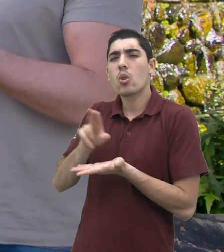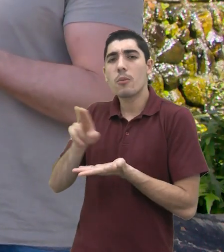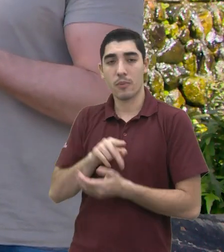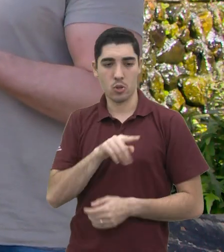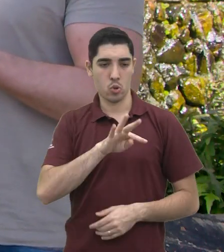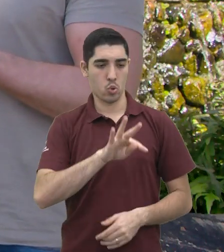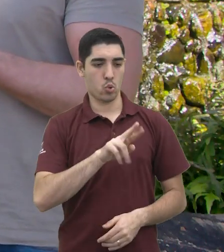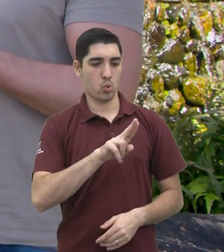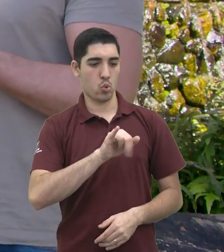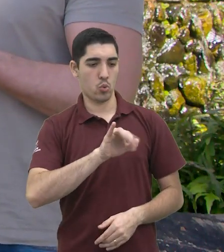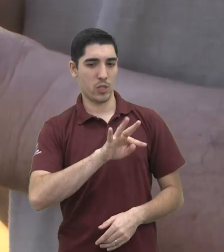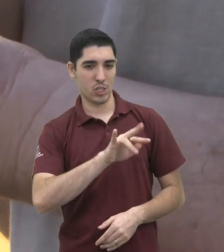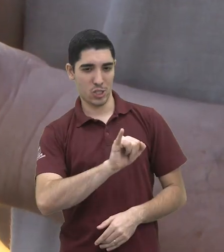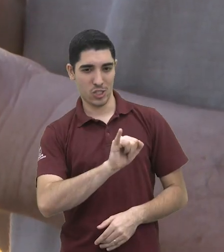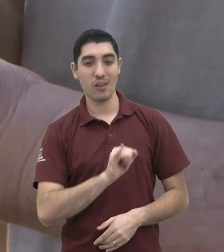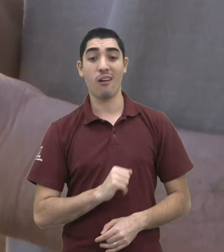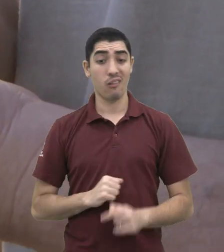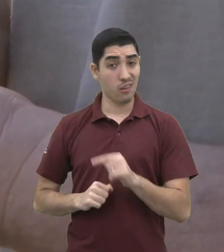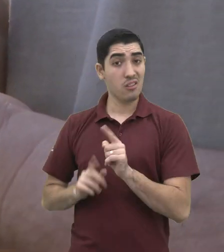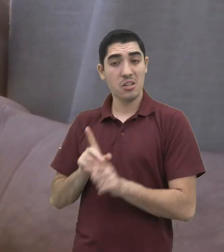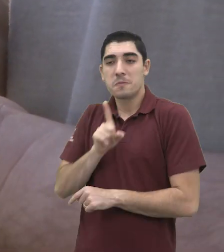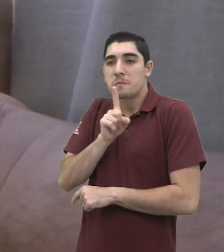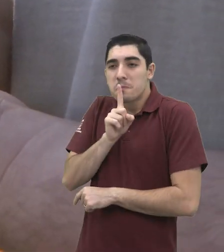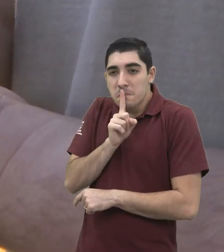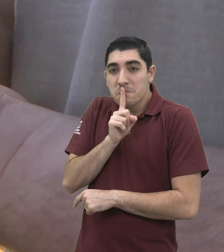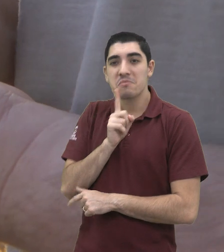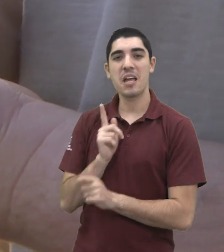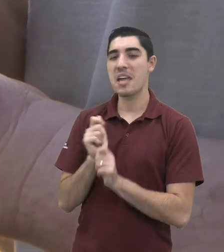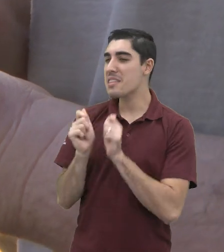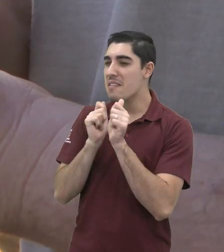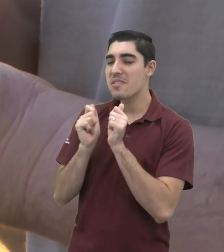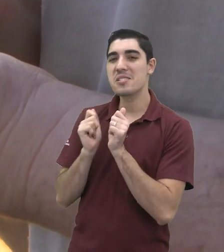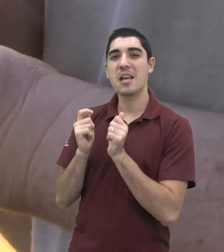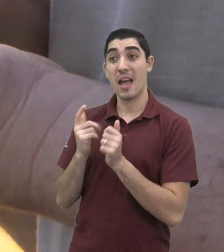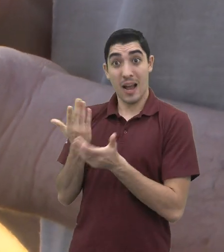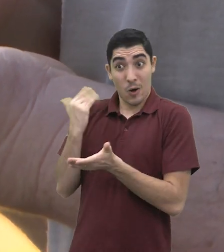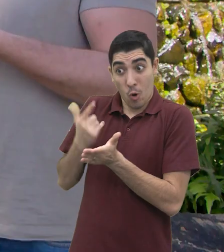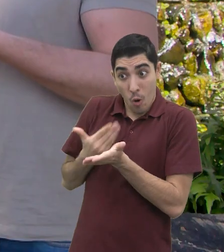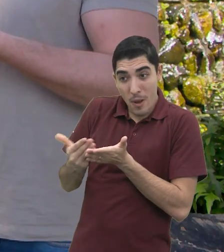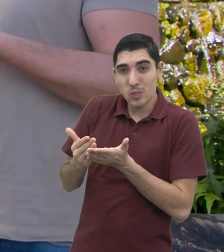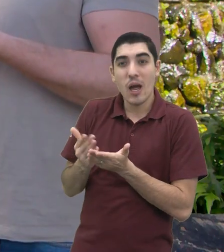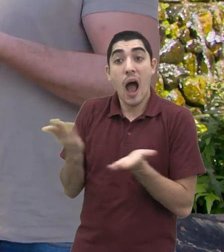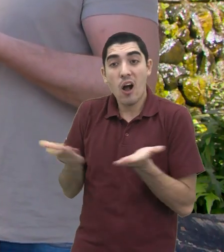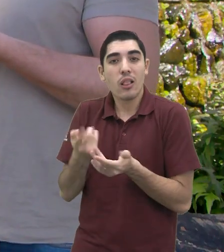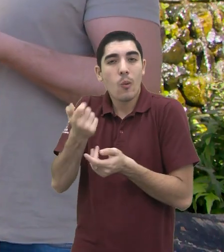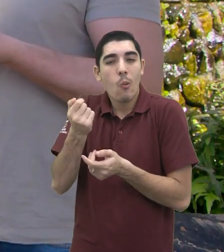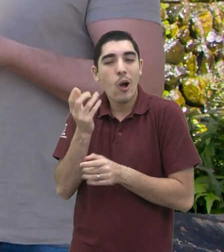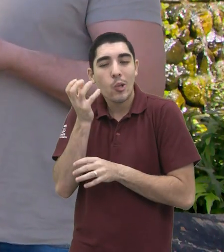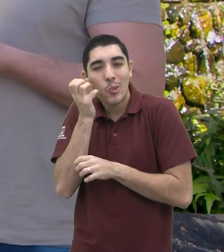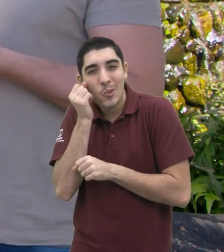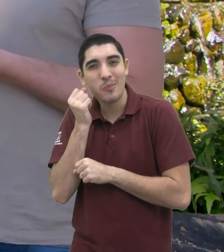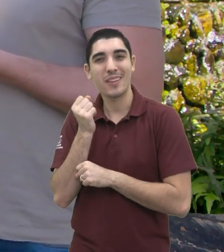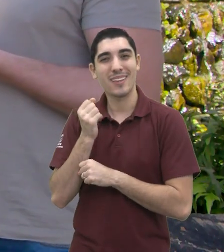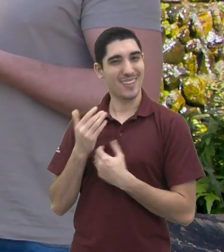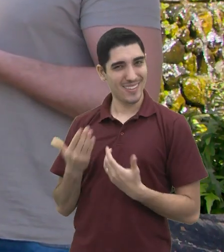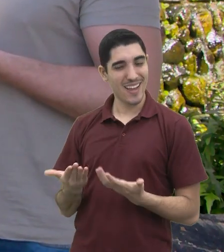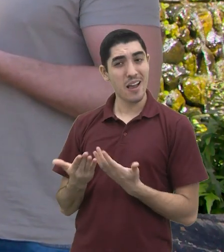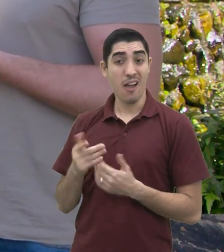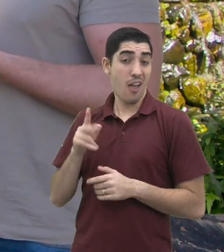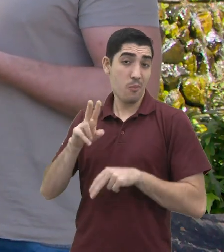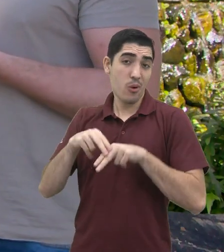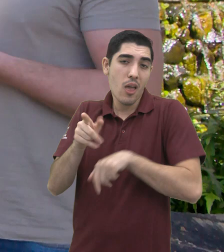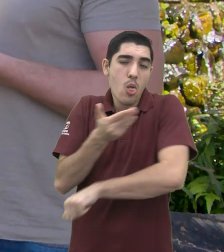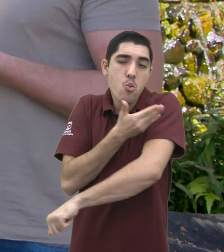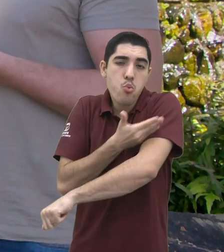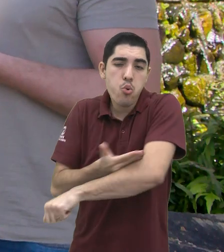comigo é Essa aí é a Twitch. a Twitch, que já tá super quieta. Começou a entrevista super agitada e agora aqui, ó, tá quase dormindo na minha mão. Quer